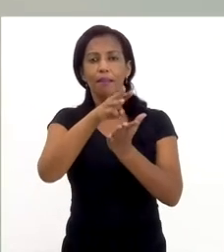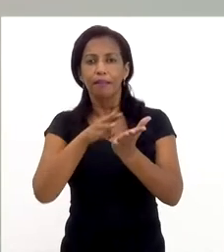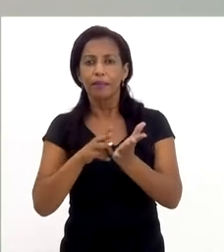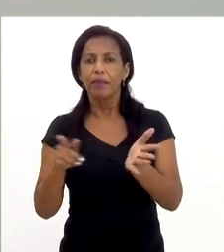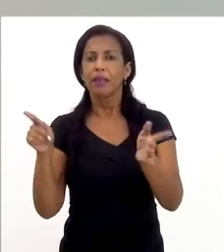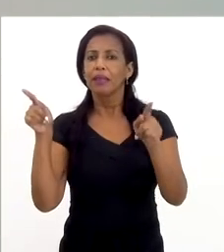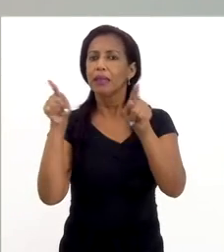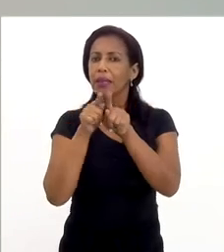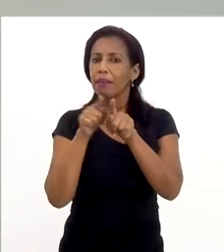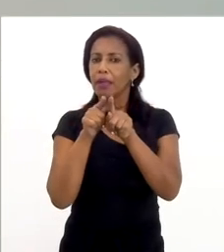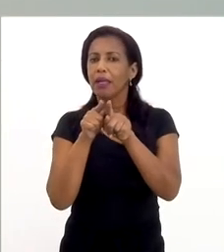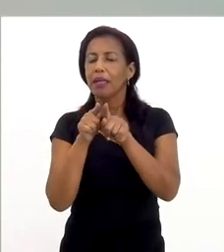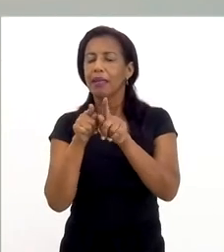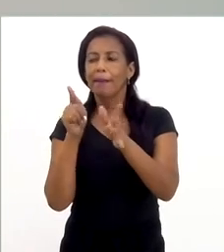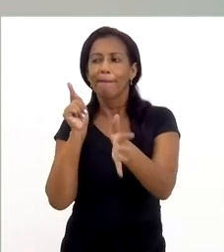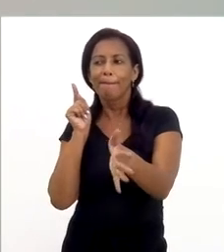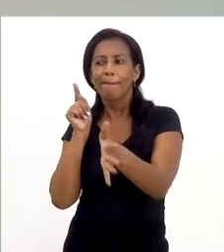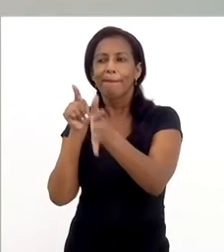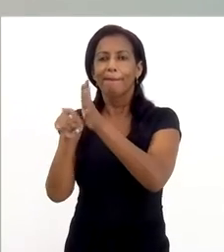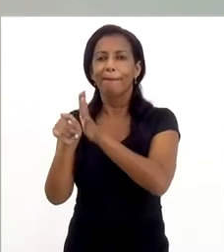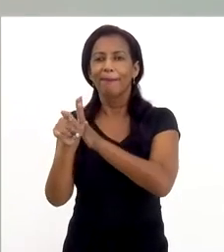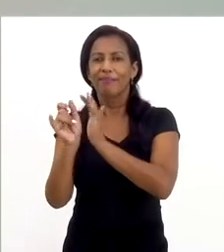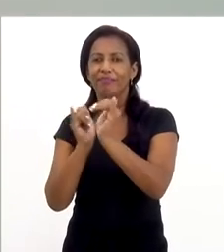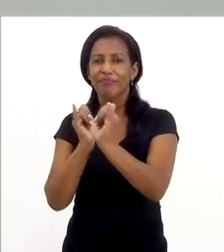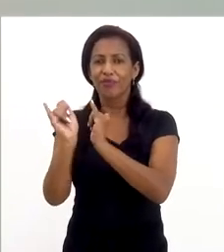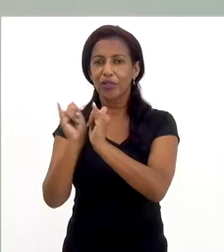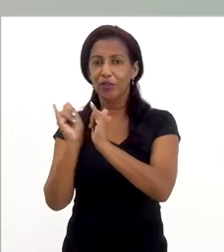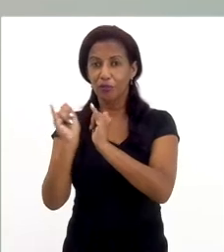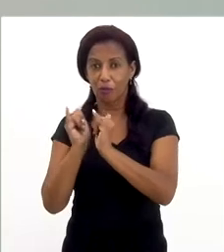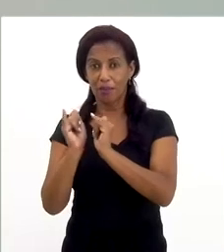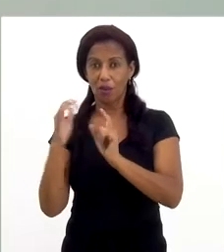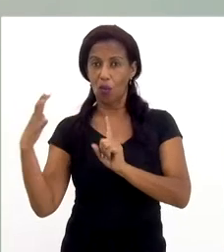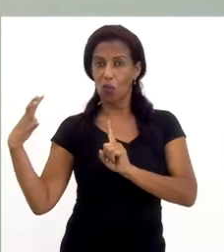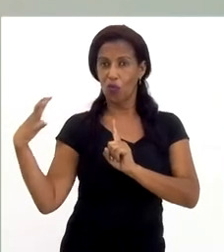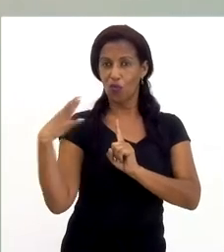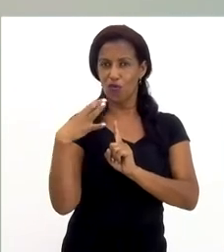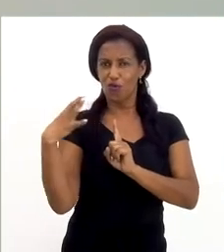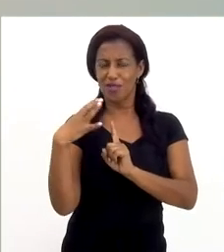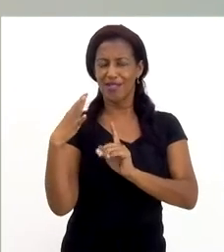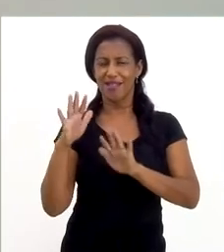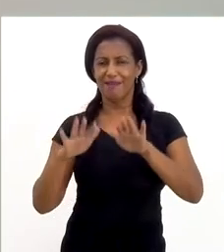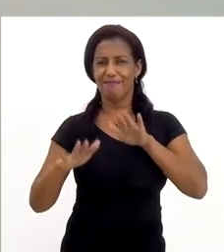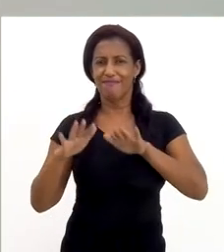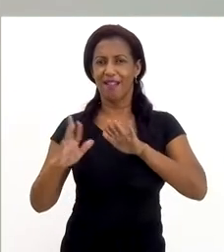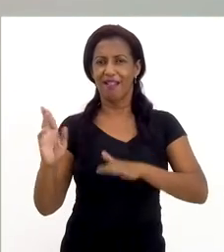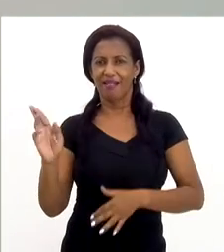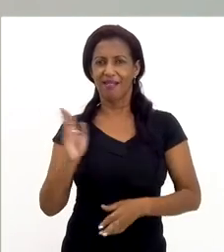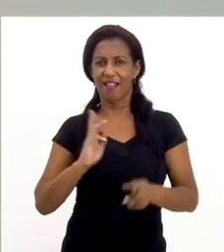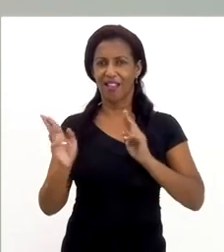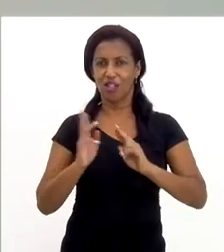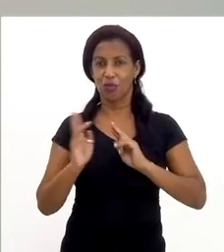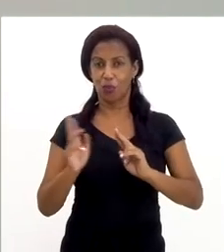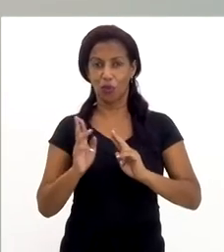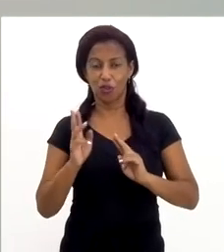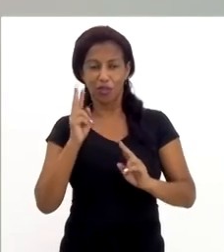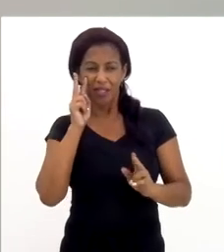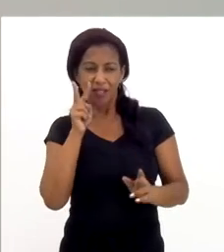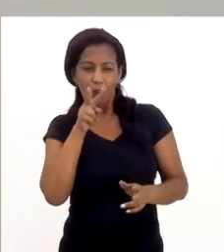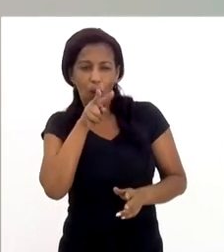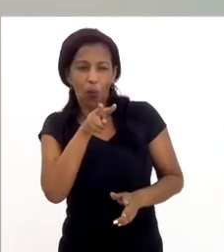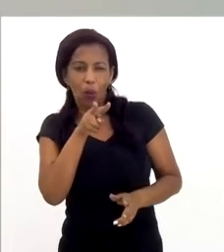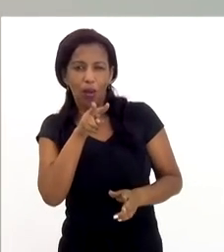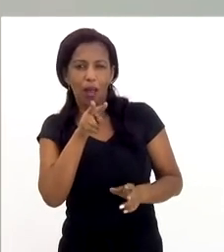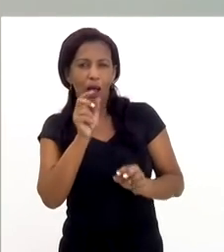metodologia também de perguntar ele tipo de informação né influencia muito na resposta então você